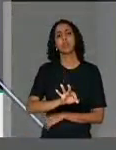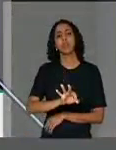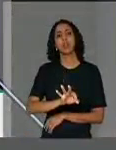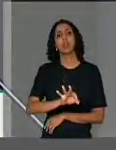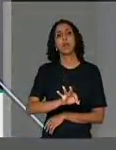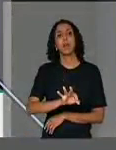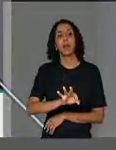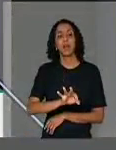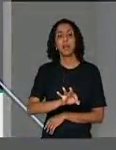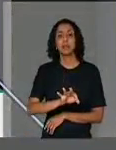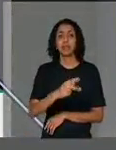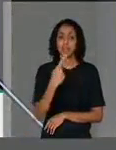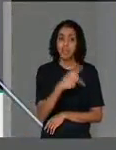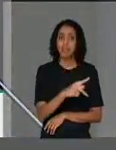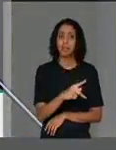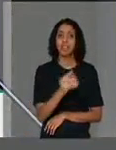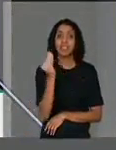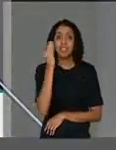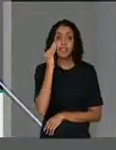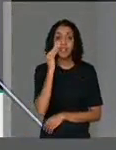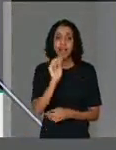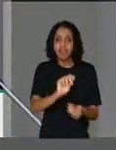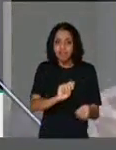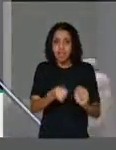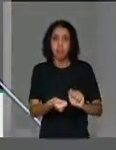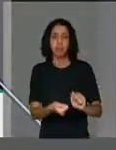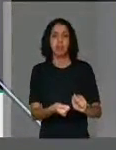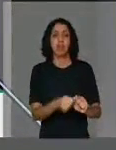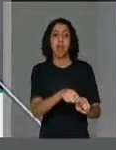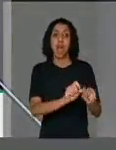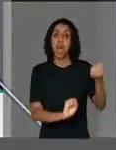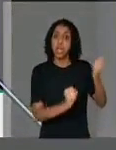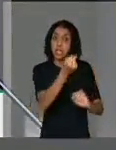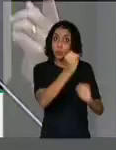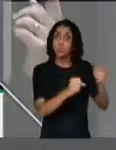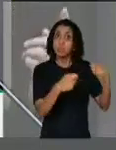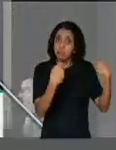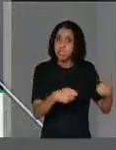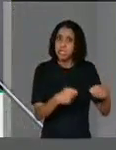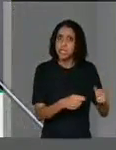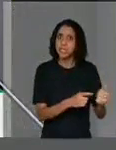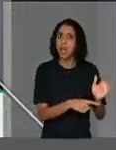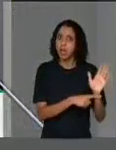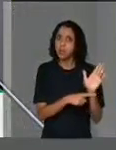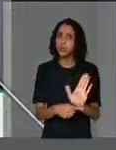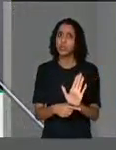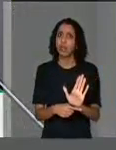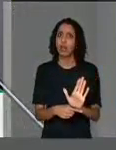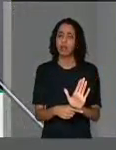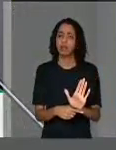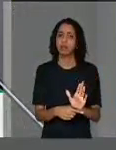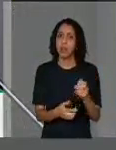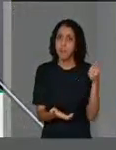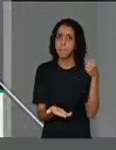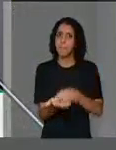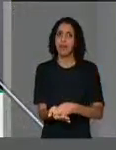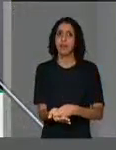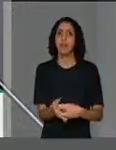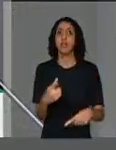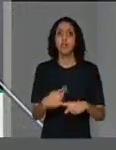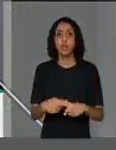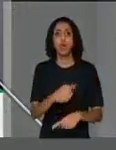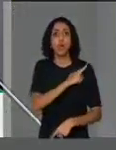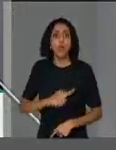para ajustar essa conta, para que a indústria pague ao país, pelo menos, o que o país precisa gastar